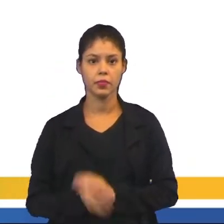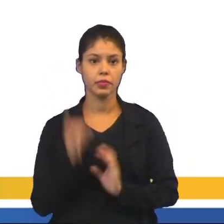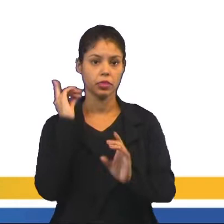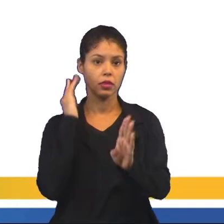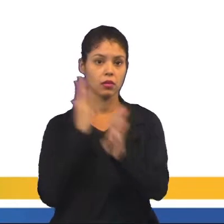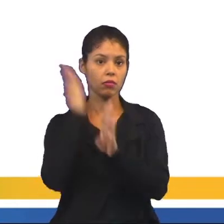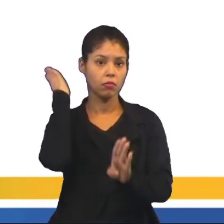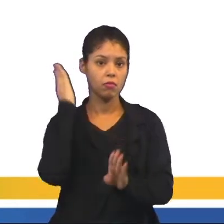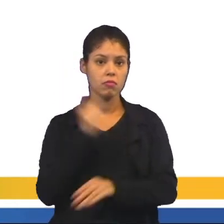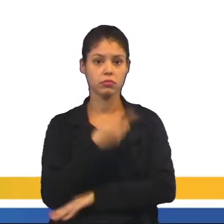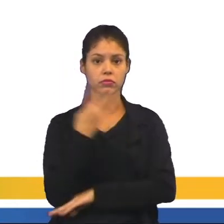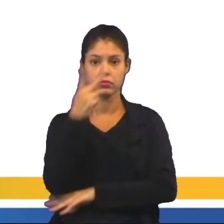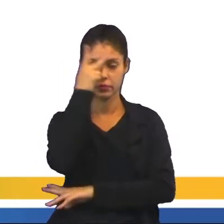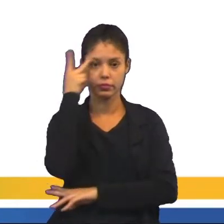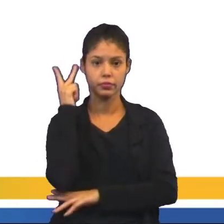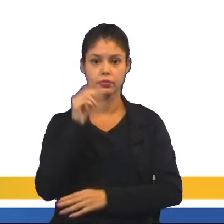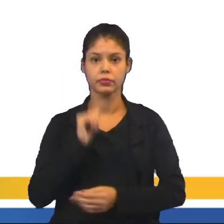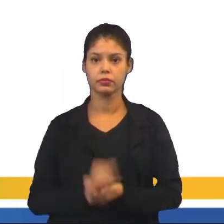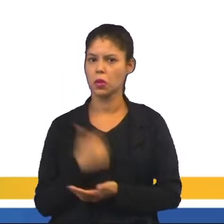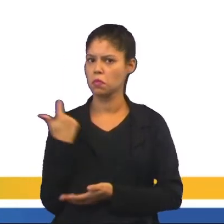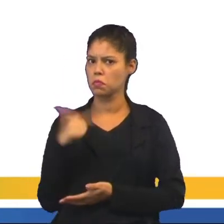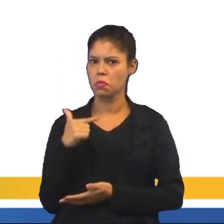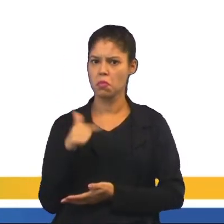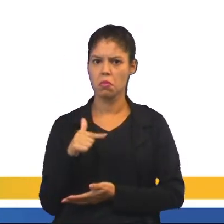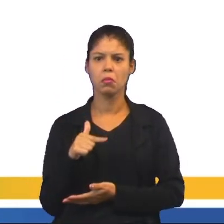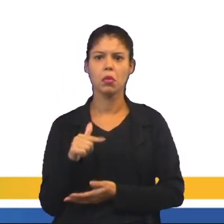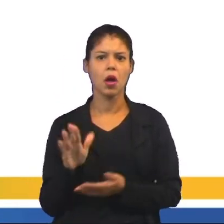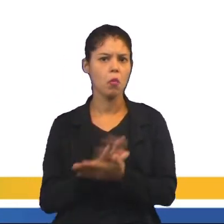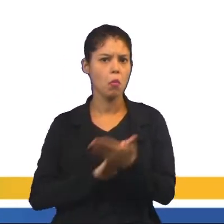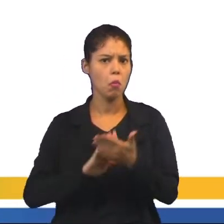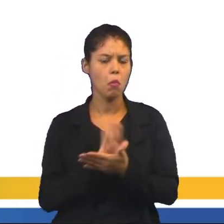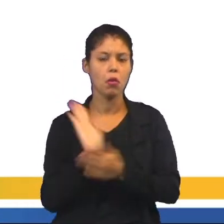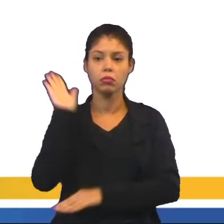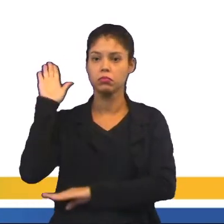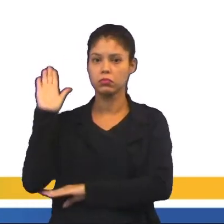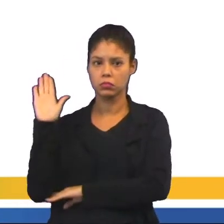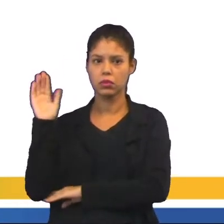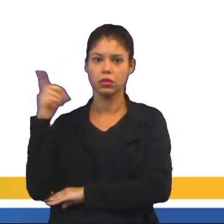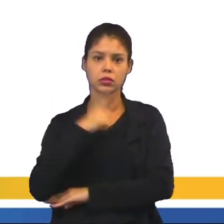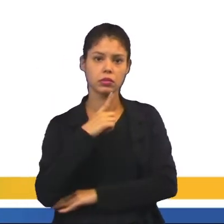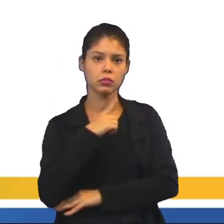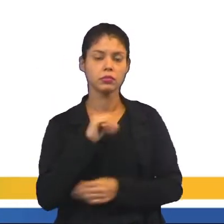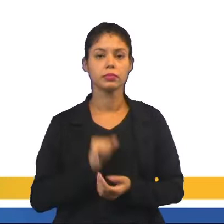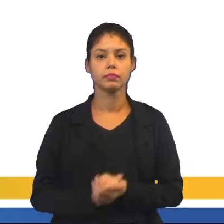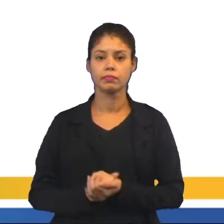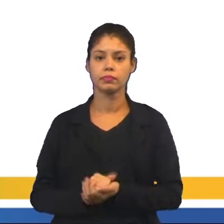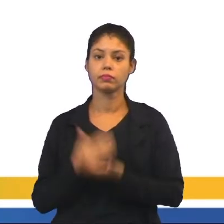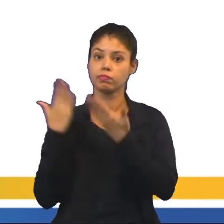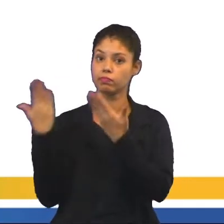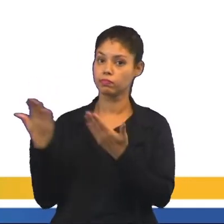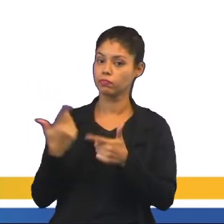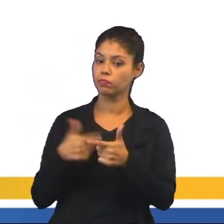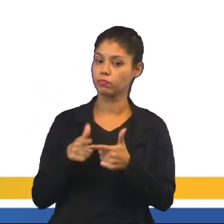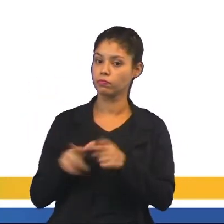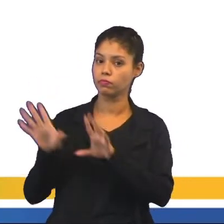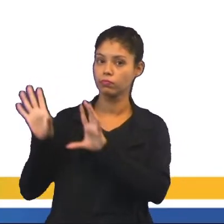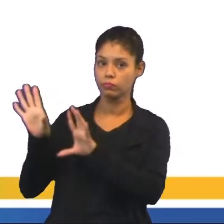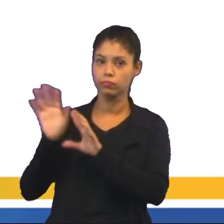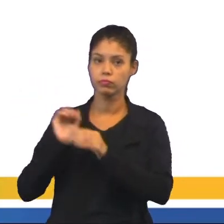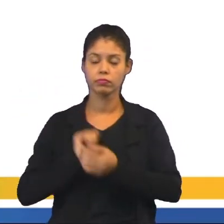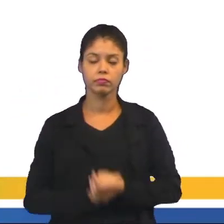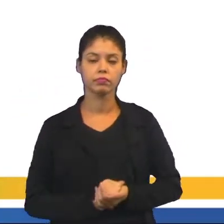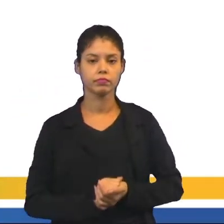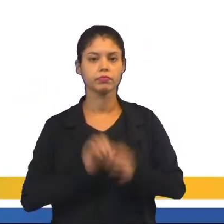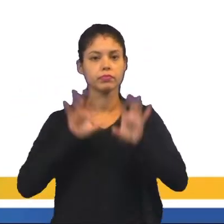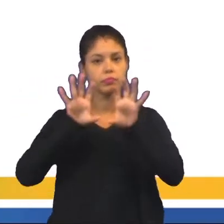Para encontrar a quantidade de pessoas que não votariam em nenhum dos candidatos, temos aí uma situação, tá?